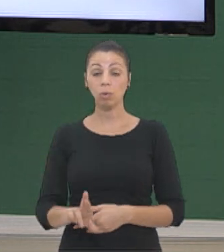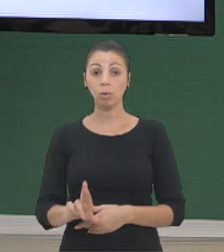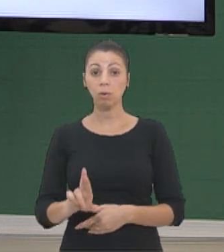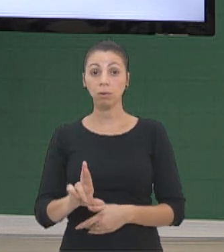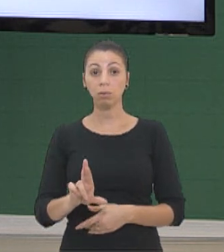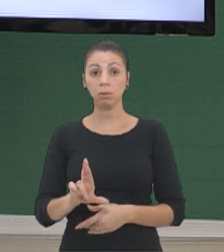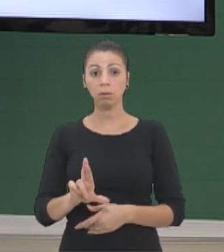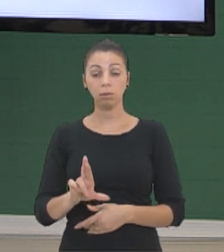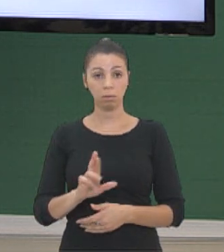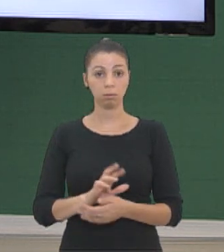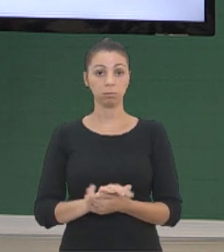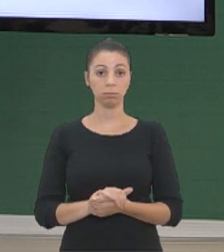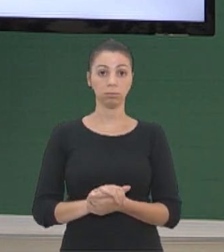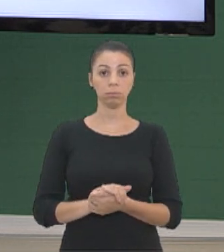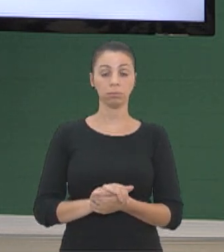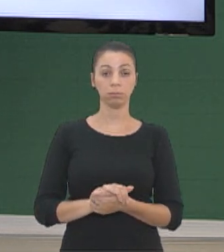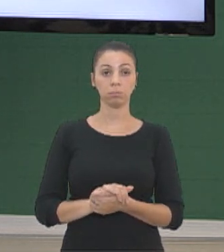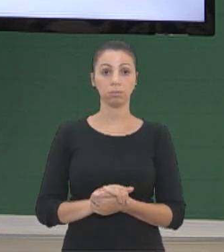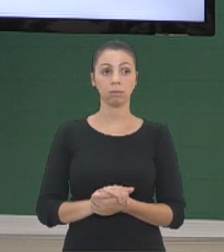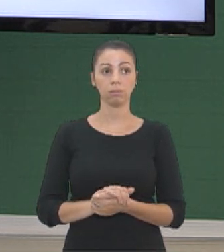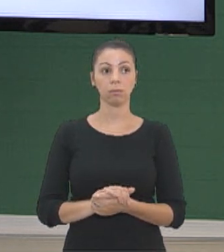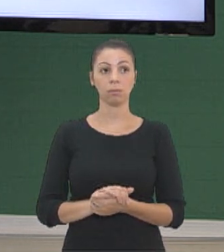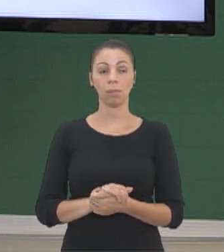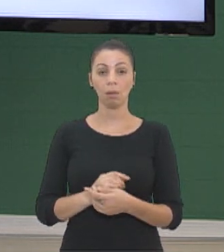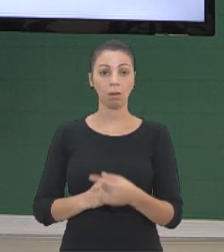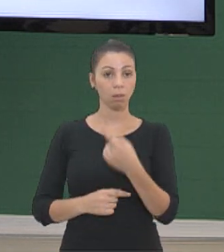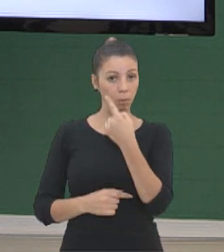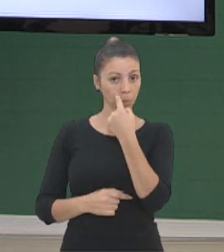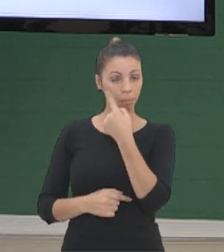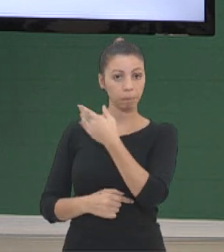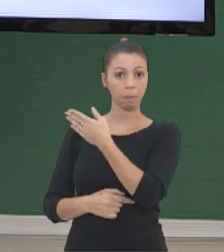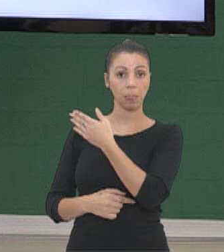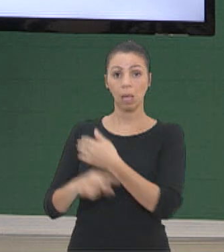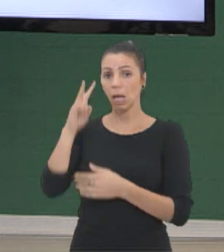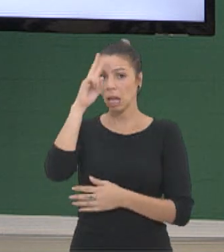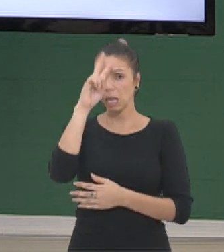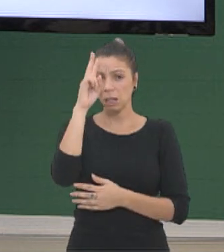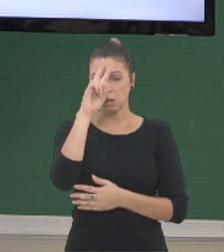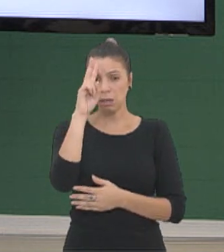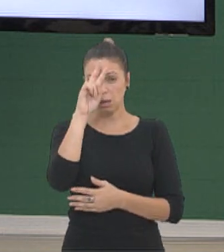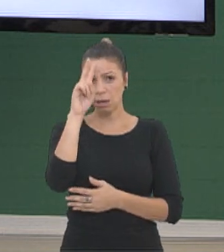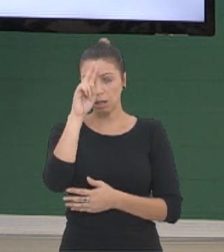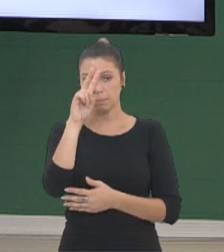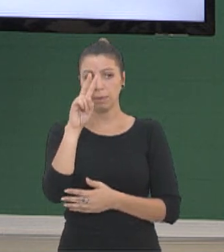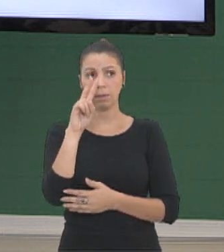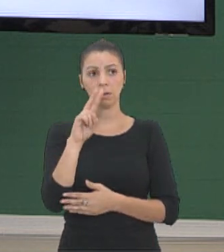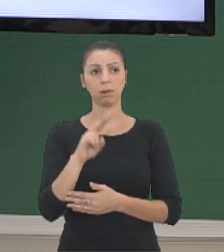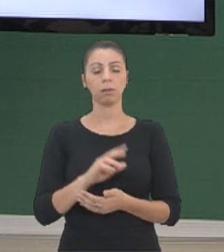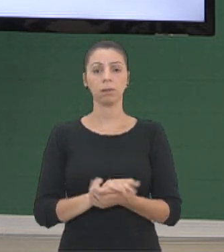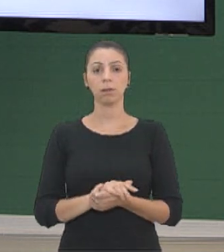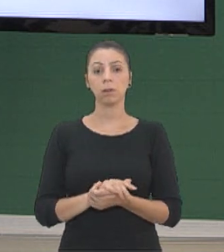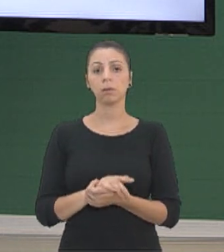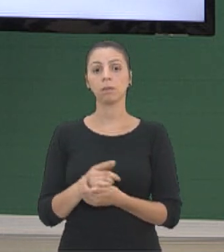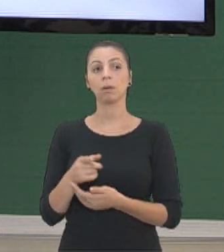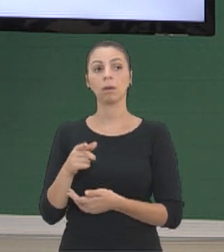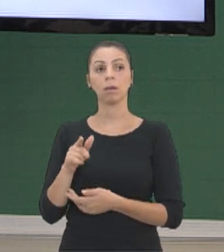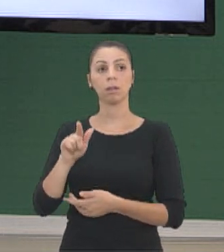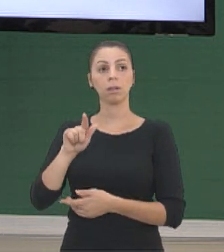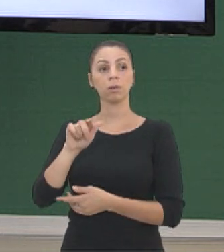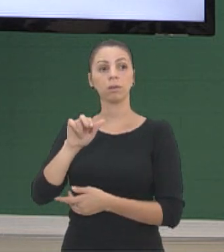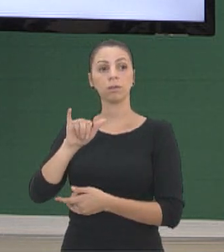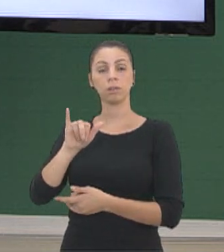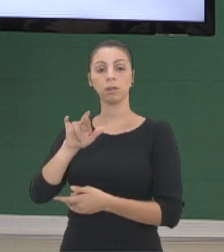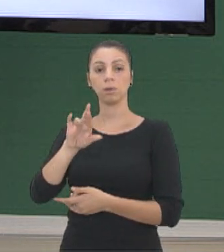não queriam a execução radical do rei. Lembre-se que lá atrás eles queriam, inclusive, que o rei aceitasse uma